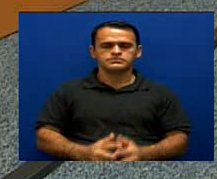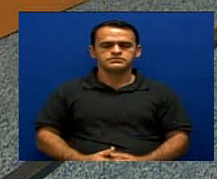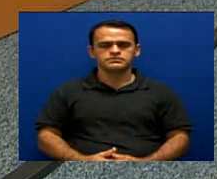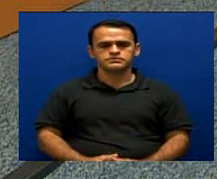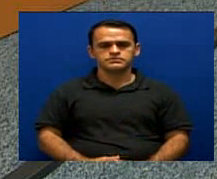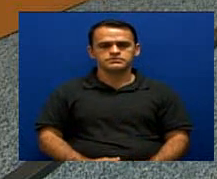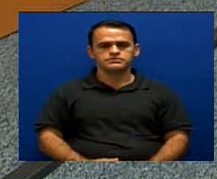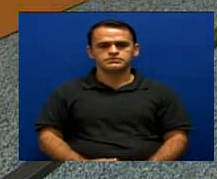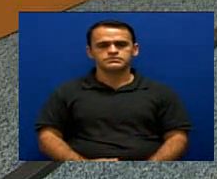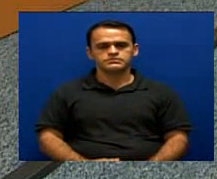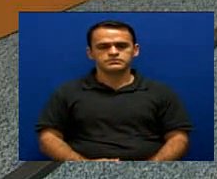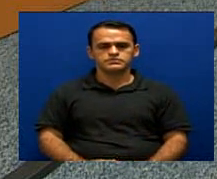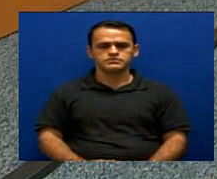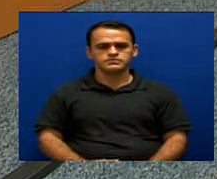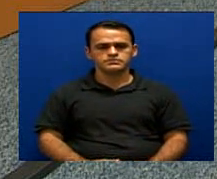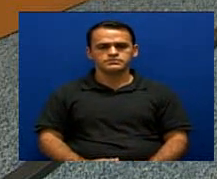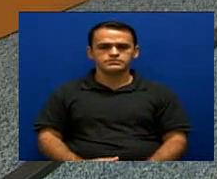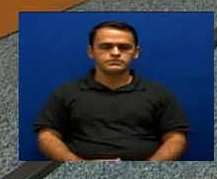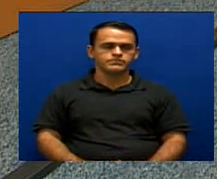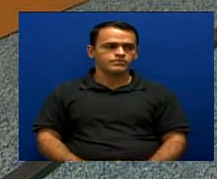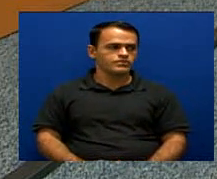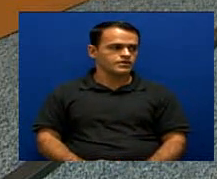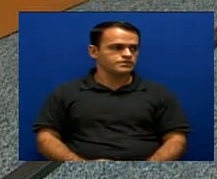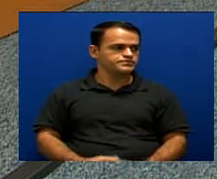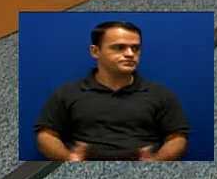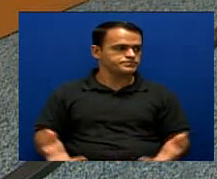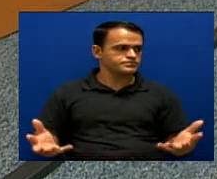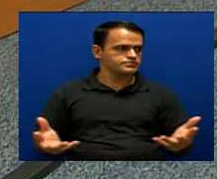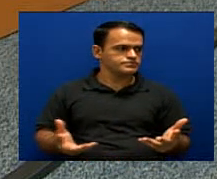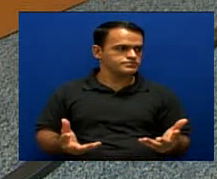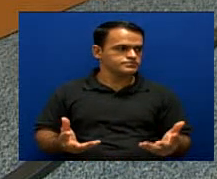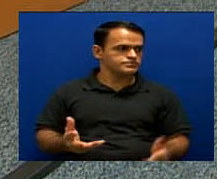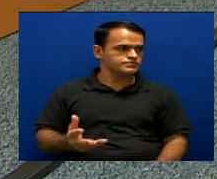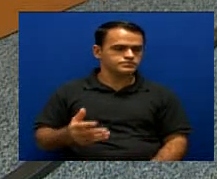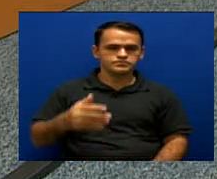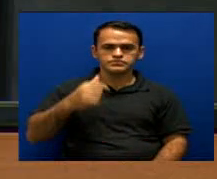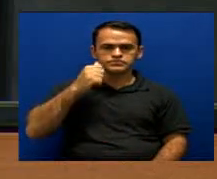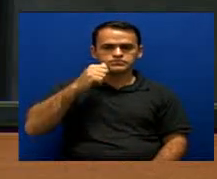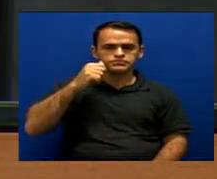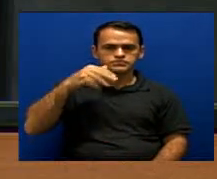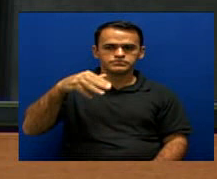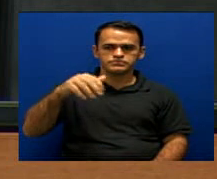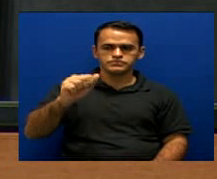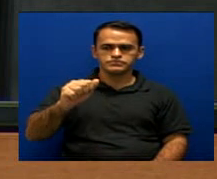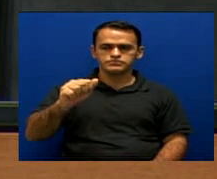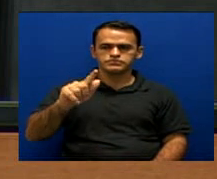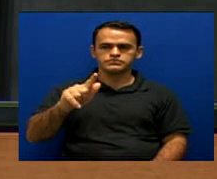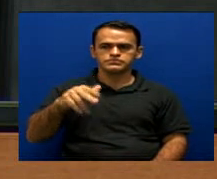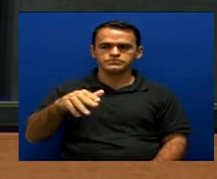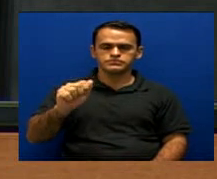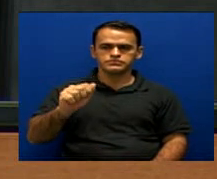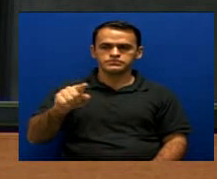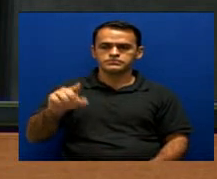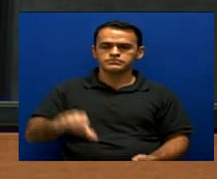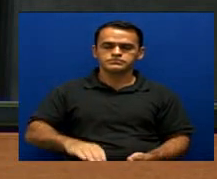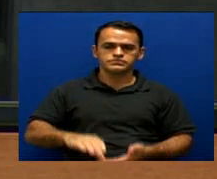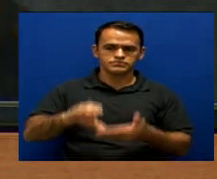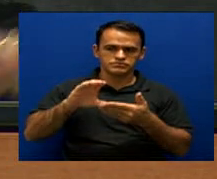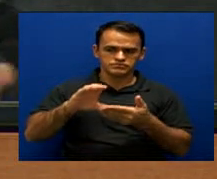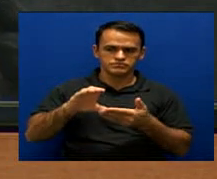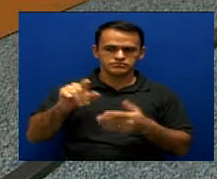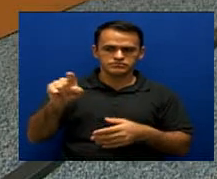obrigado marca para pedir prata fala para magda souza coordenadora da pf subsede